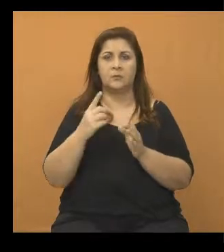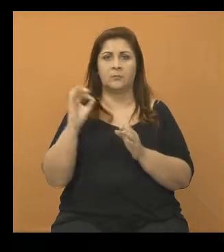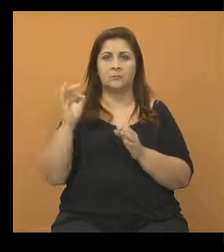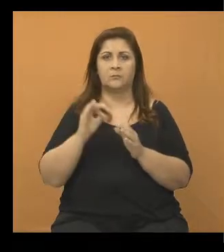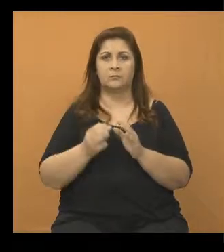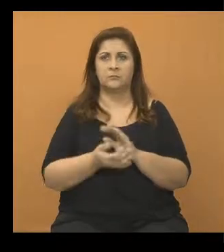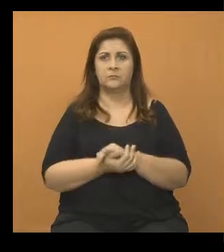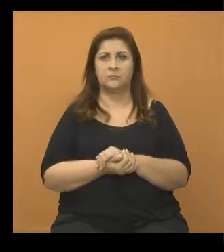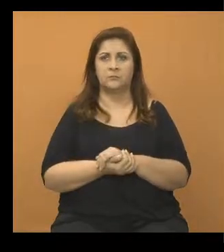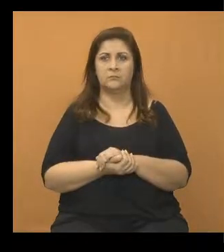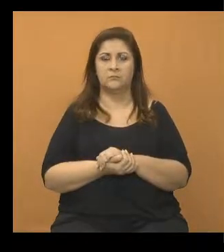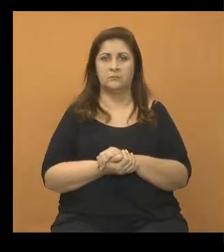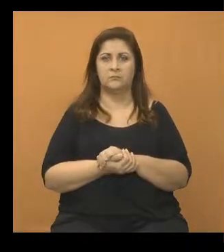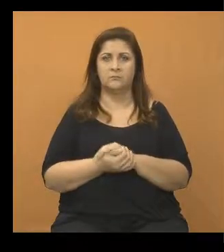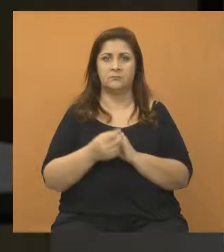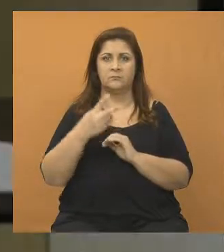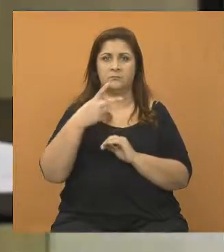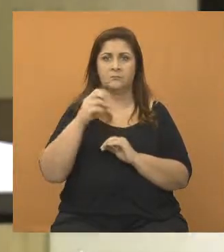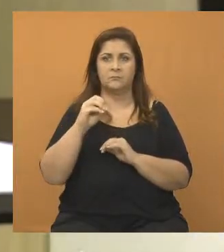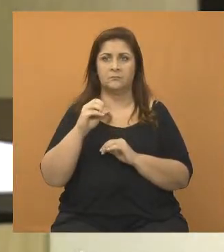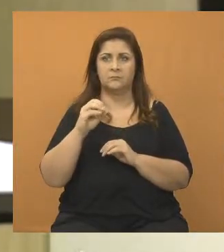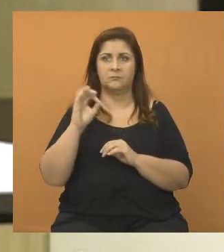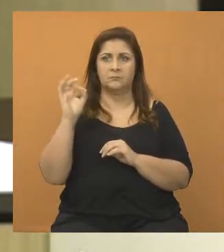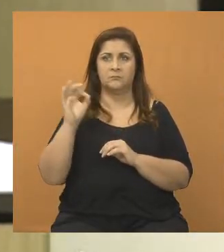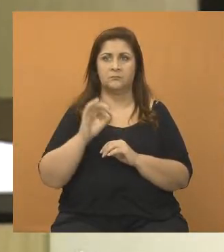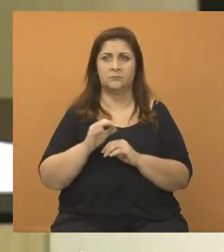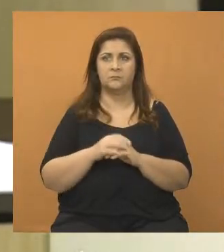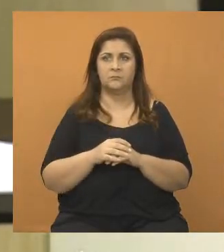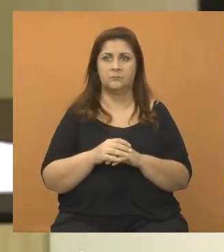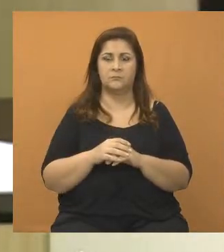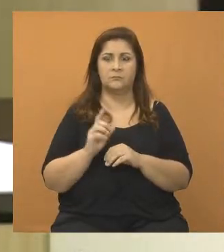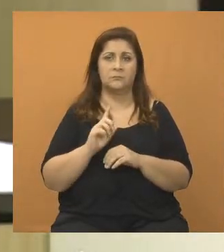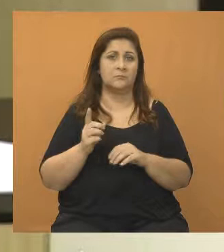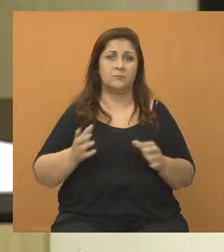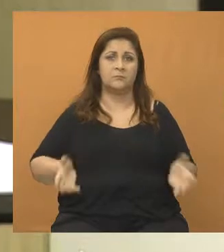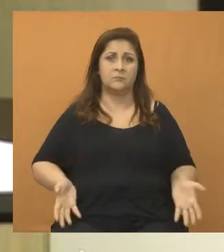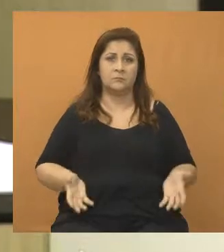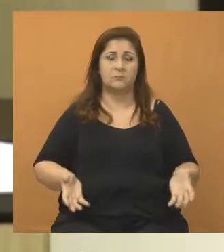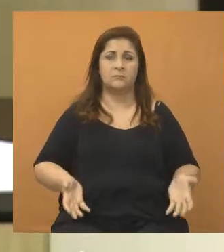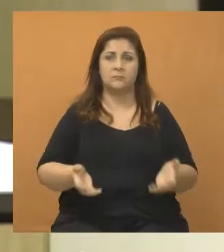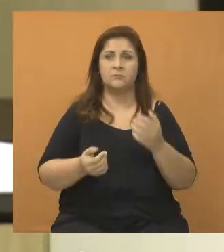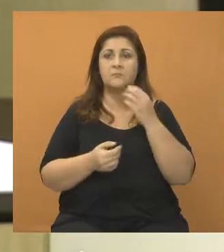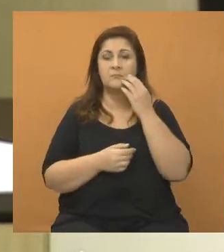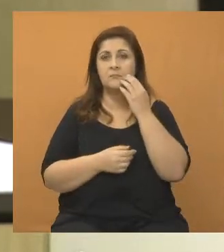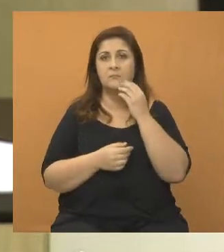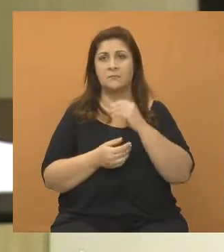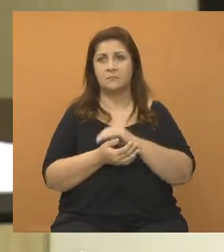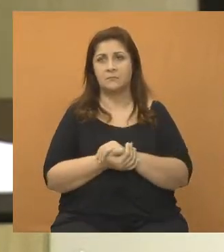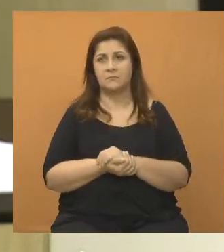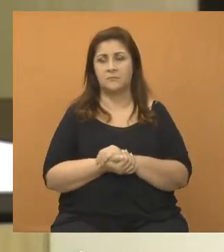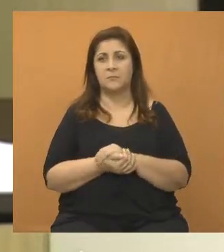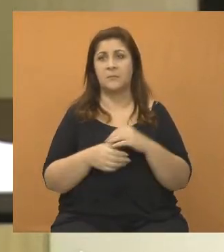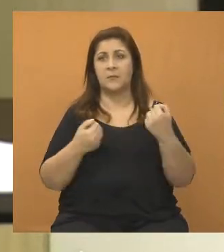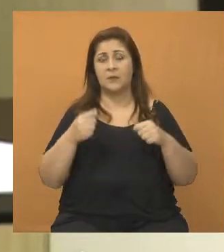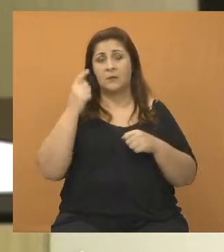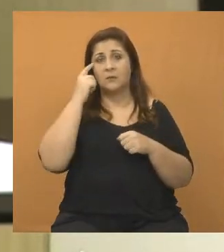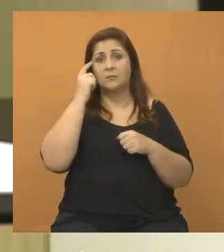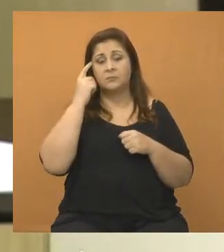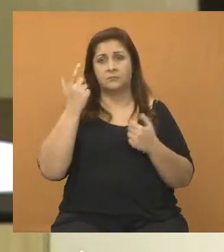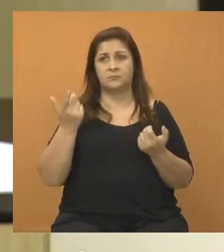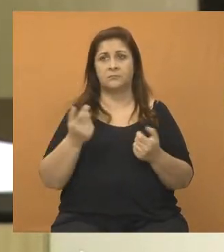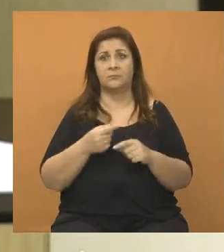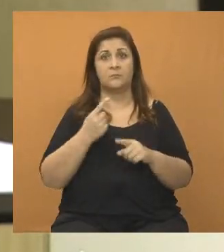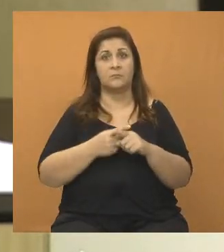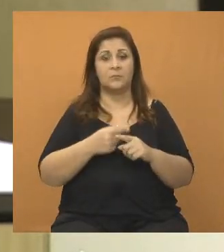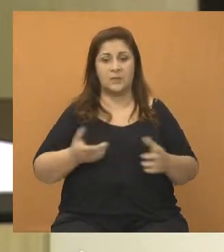há quase 20 anos a 1%, isso não é incentivo à cultura, né? Então, eu acho que é uma coisa para se pensar, porque é